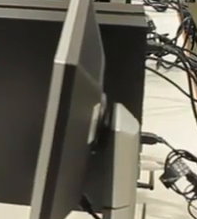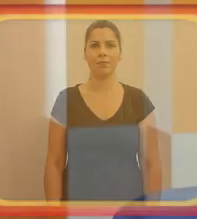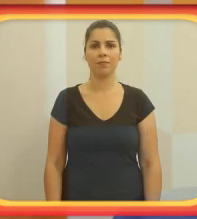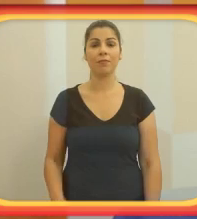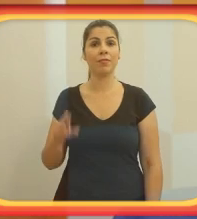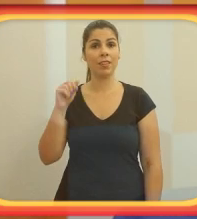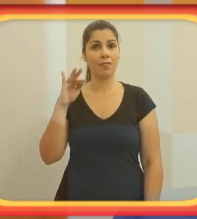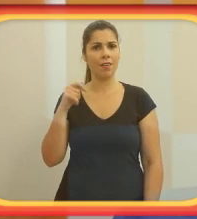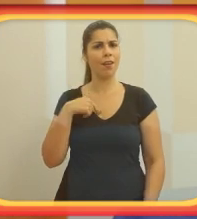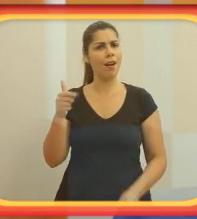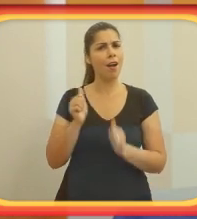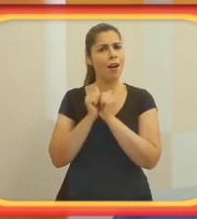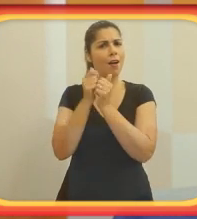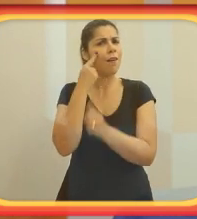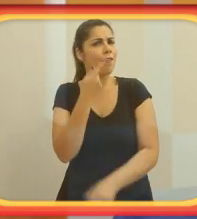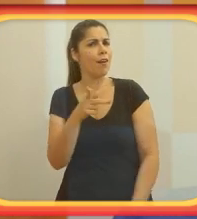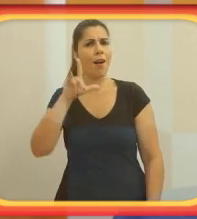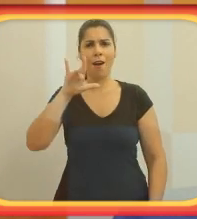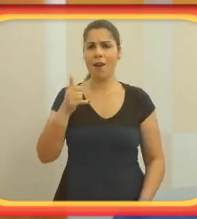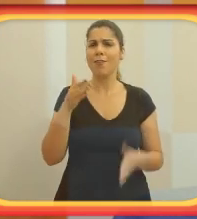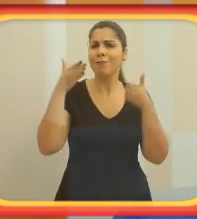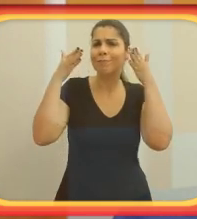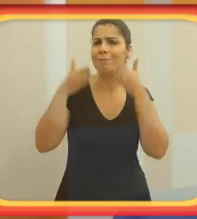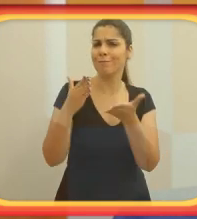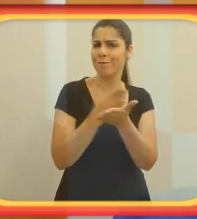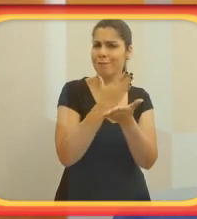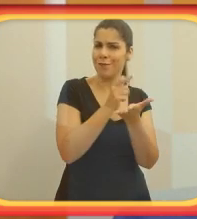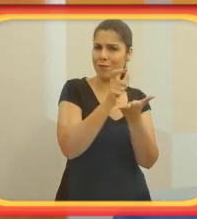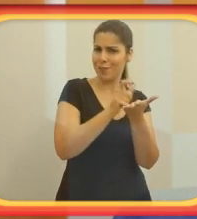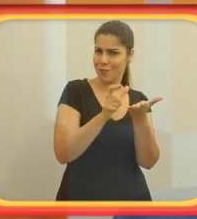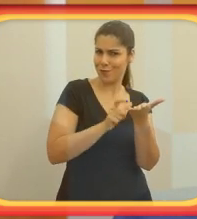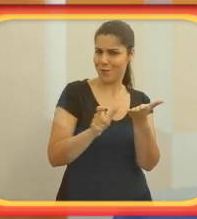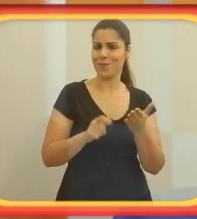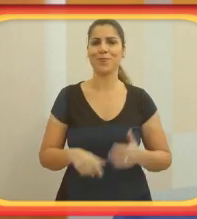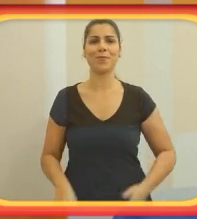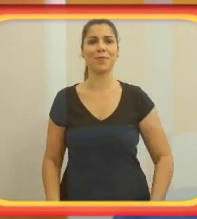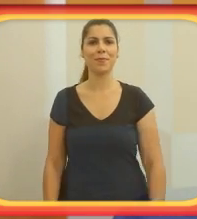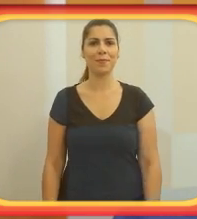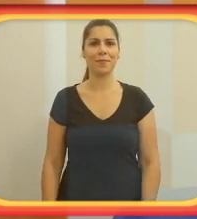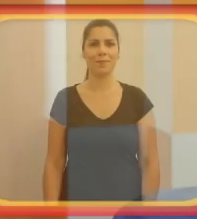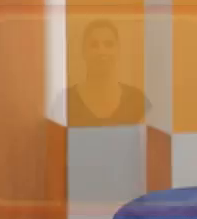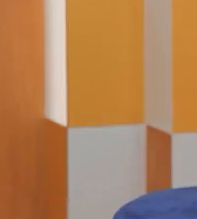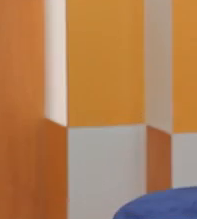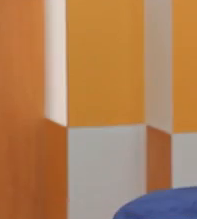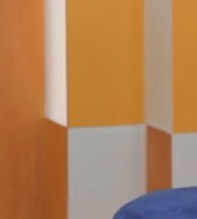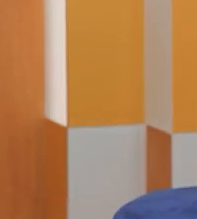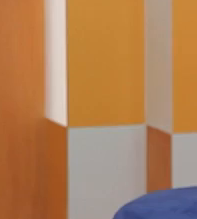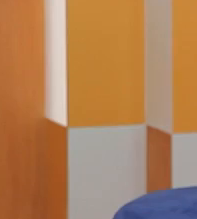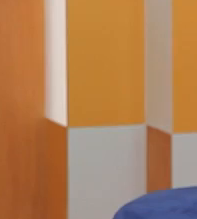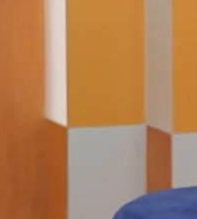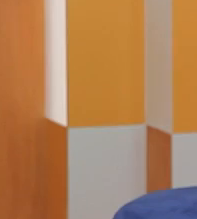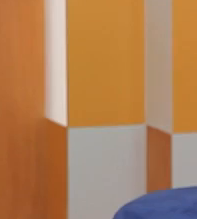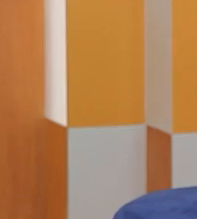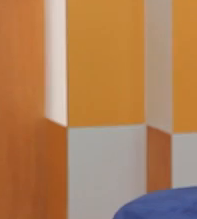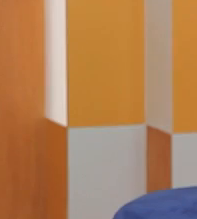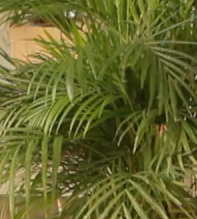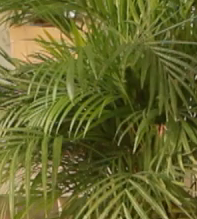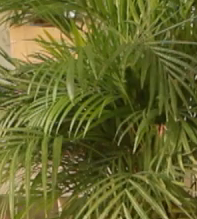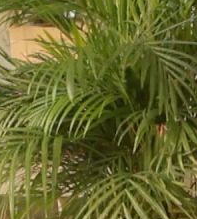observa. Acompanhamos Rafaela em uma visita a uma loja especializada em revistas em